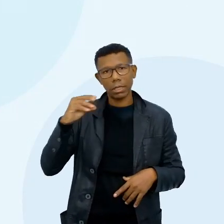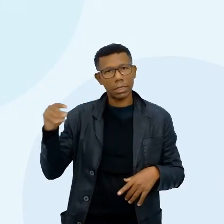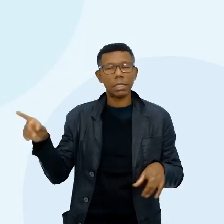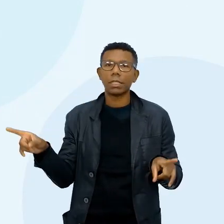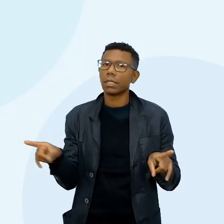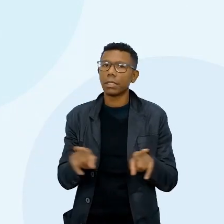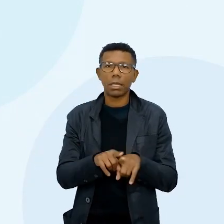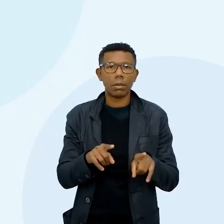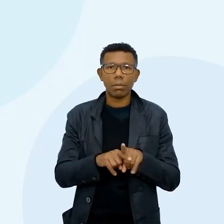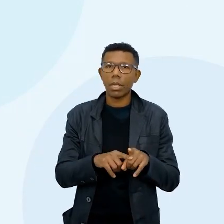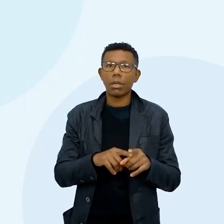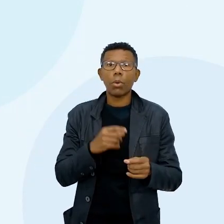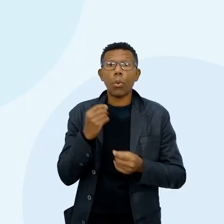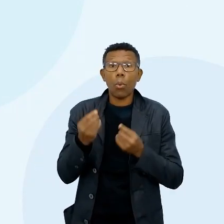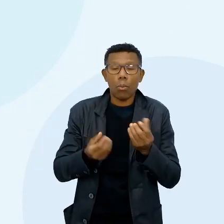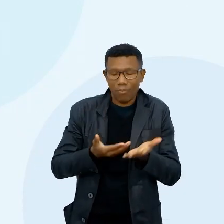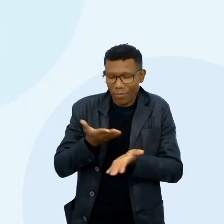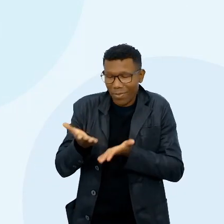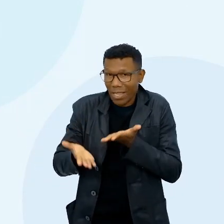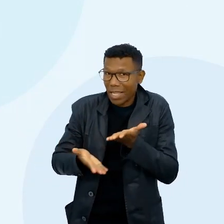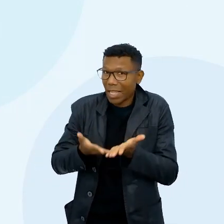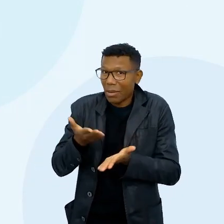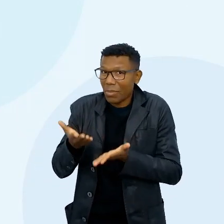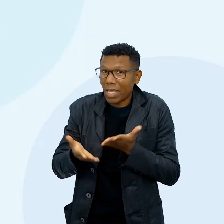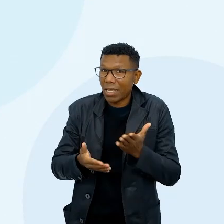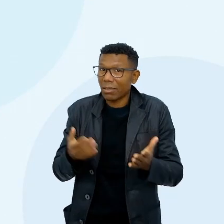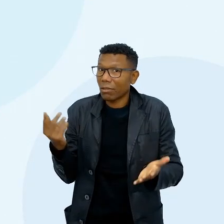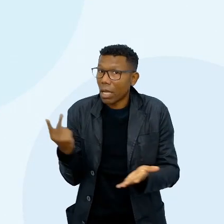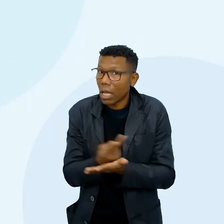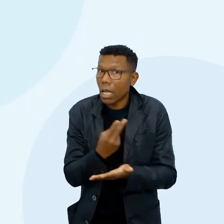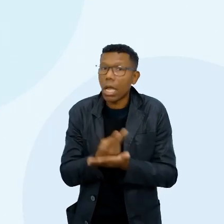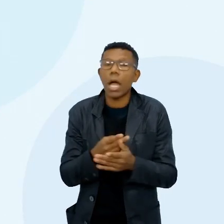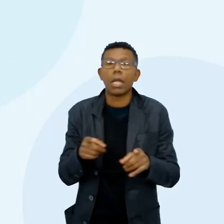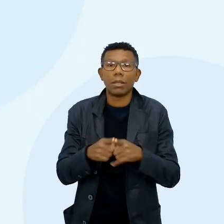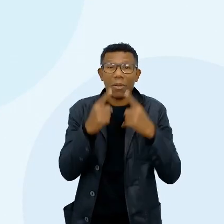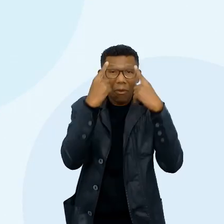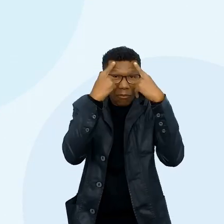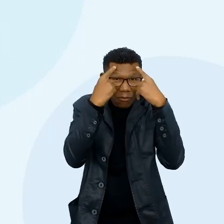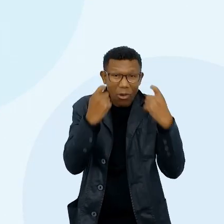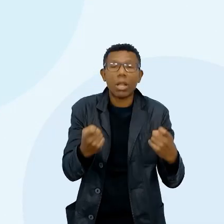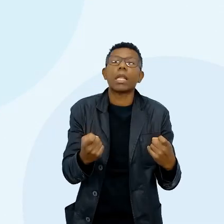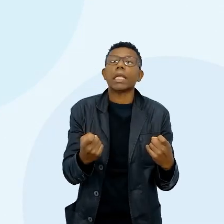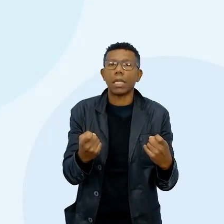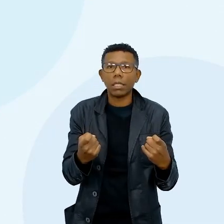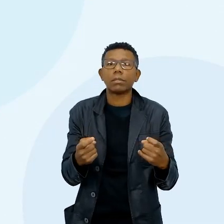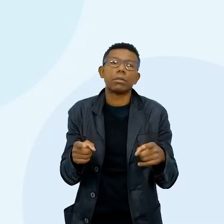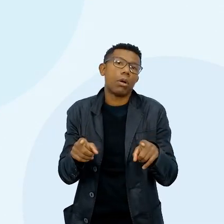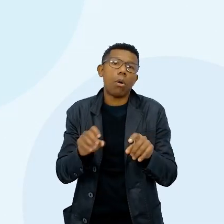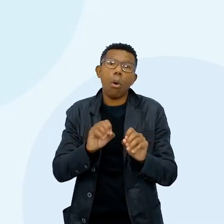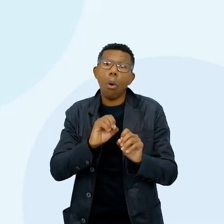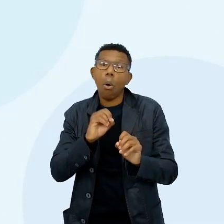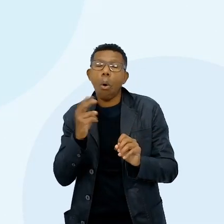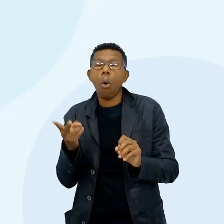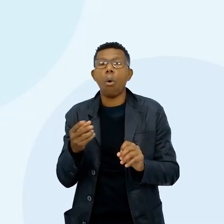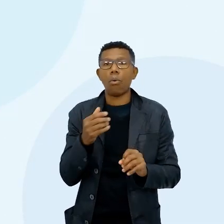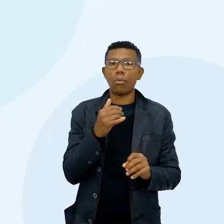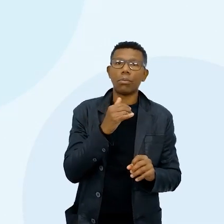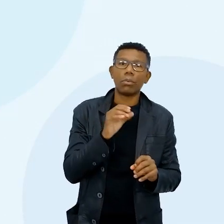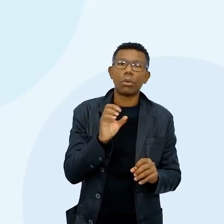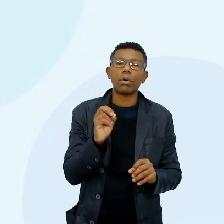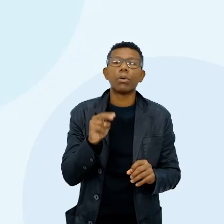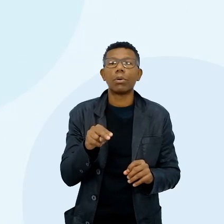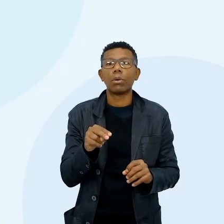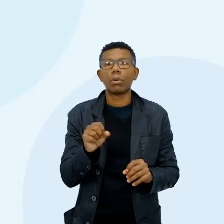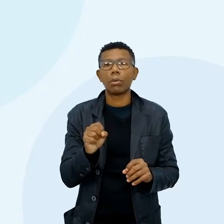salvo de qualquer tratamento desumano, violento, aterrorizante, vexatório ou constrangedor. E aí,